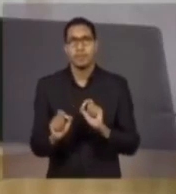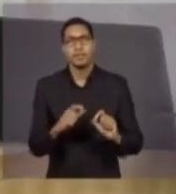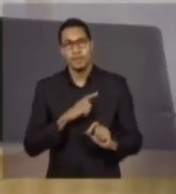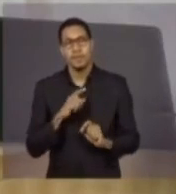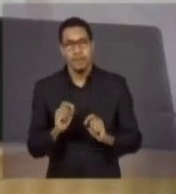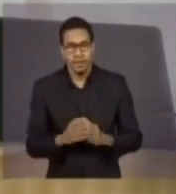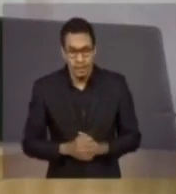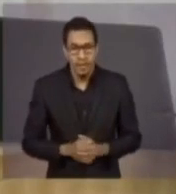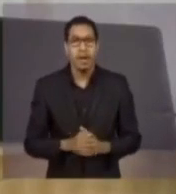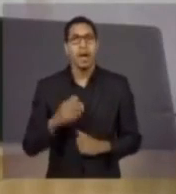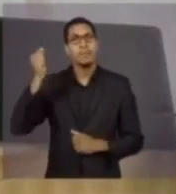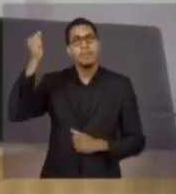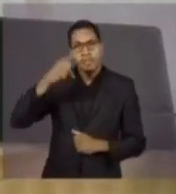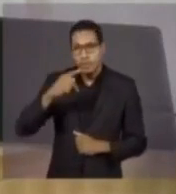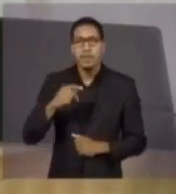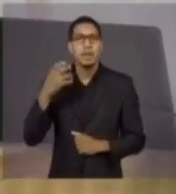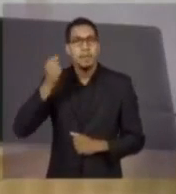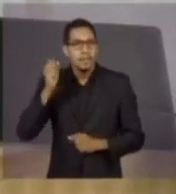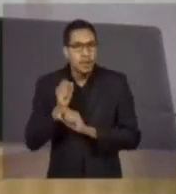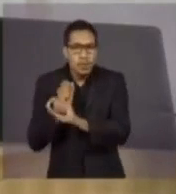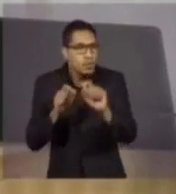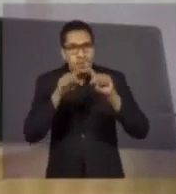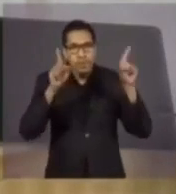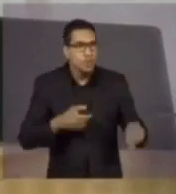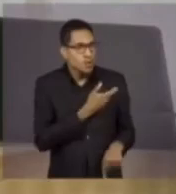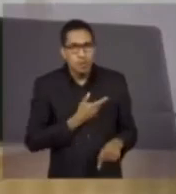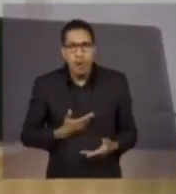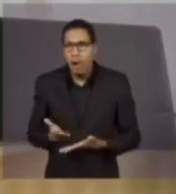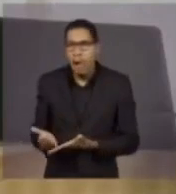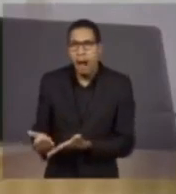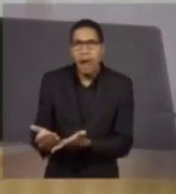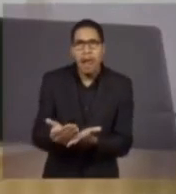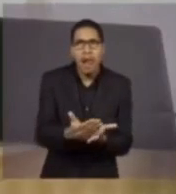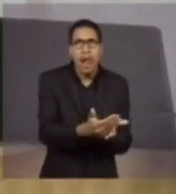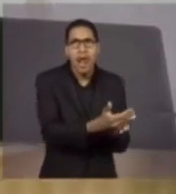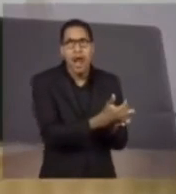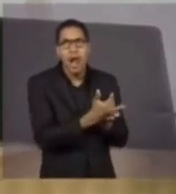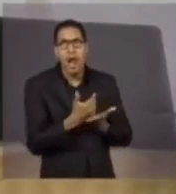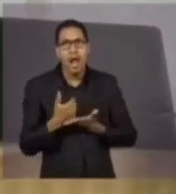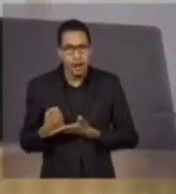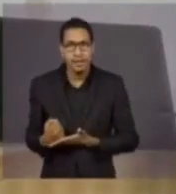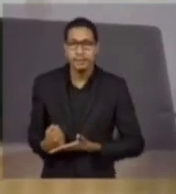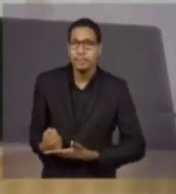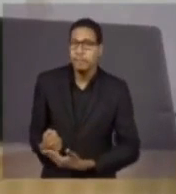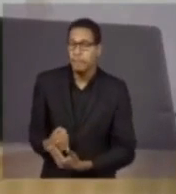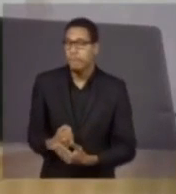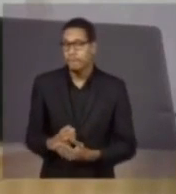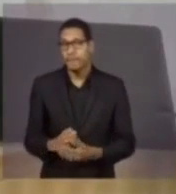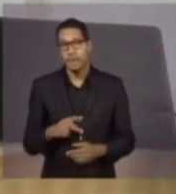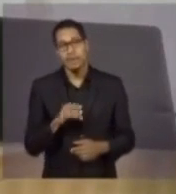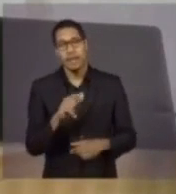ficar ficar aposentadorias e pensões dos Servidores dos aposentados e dos pensionistas vai